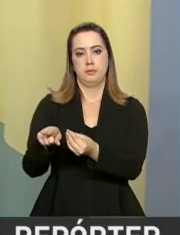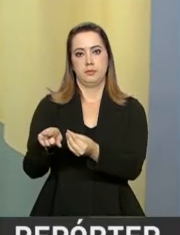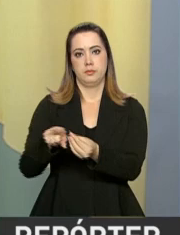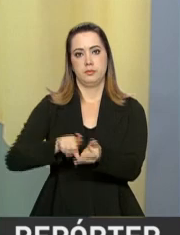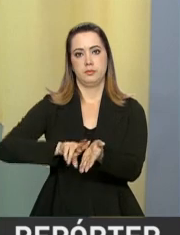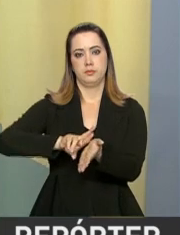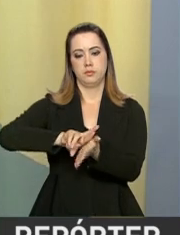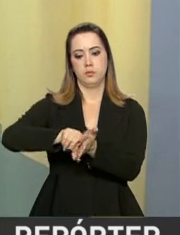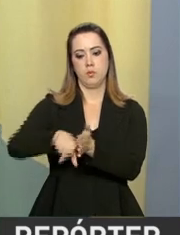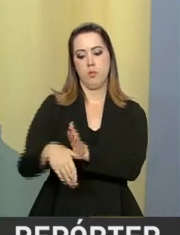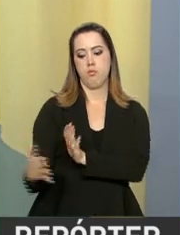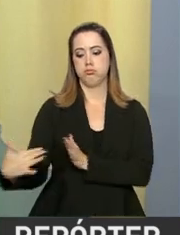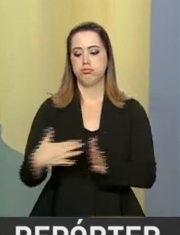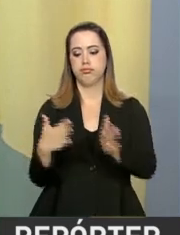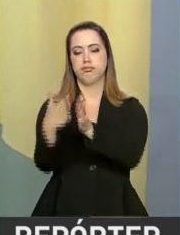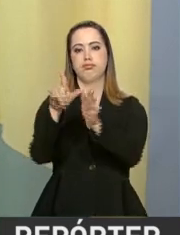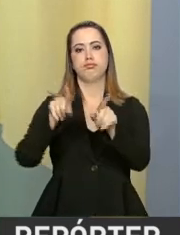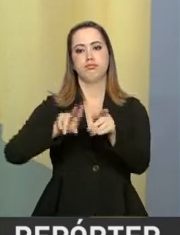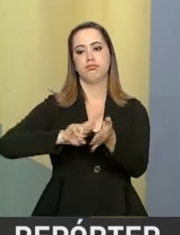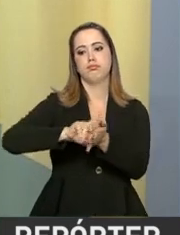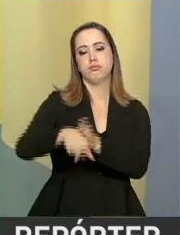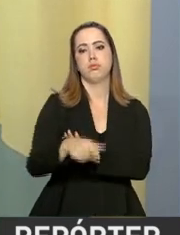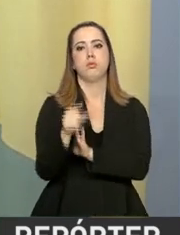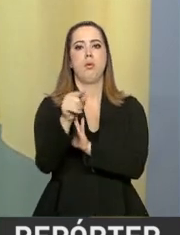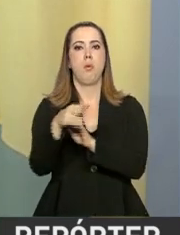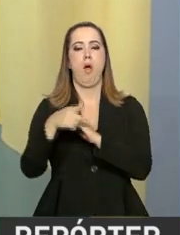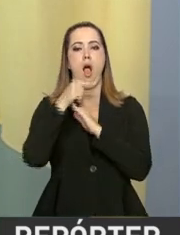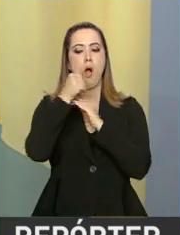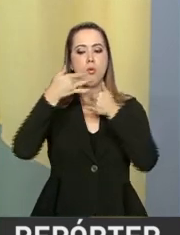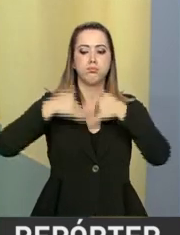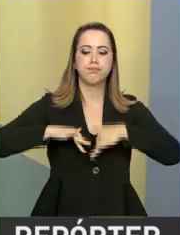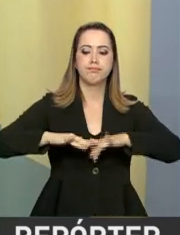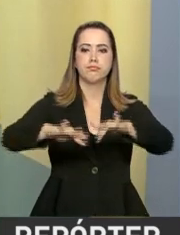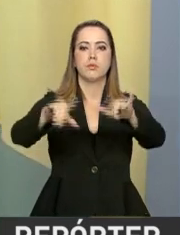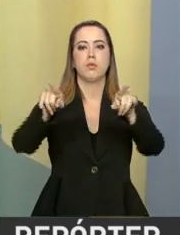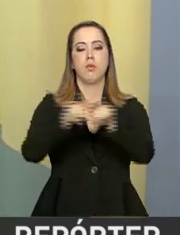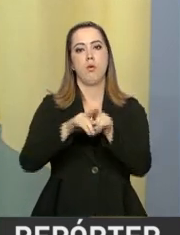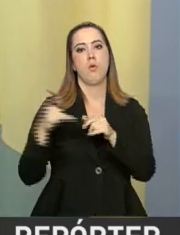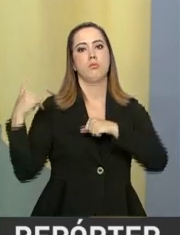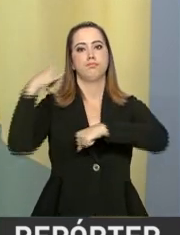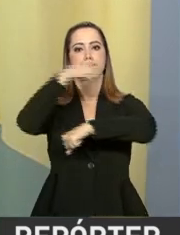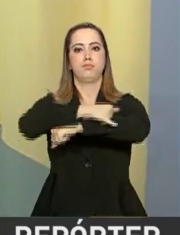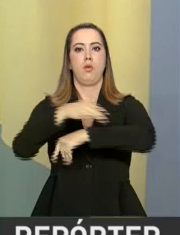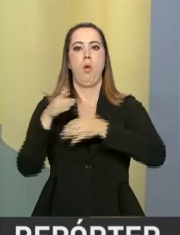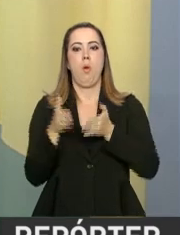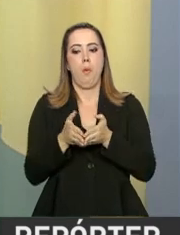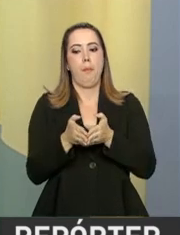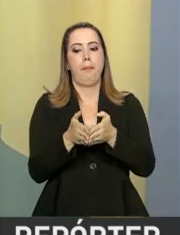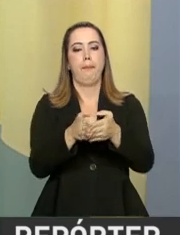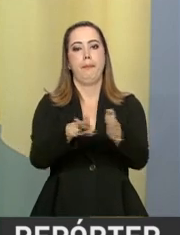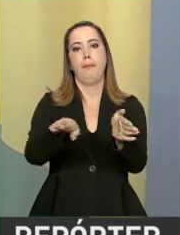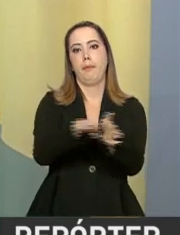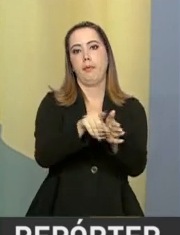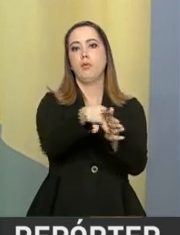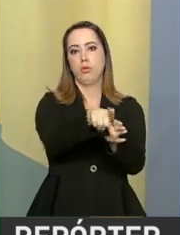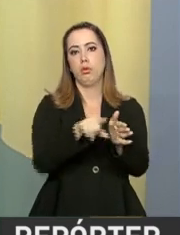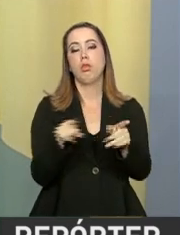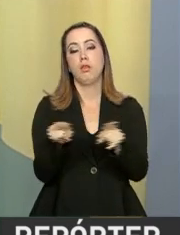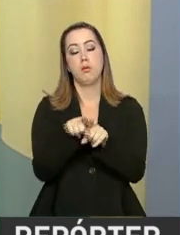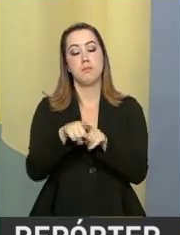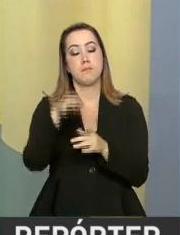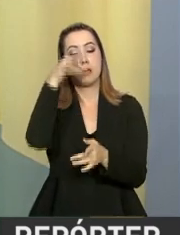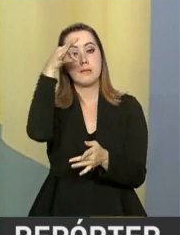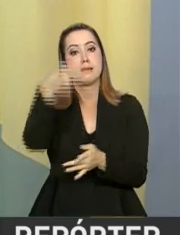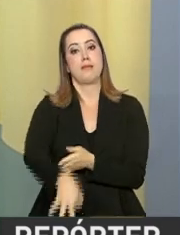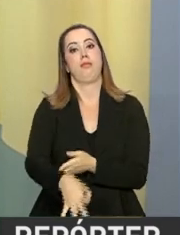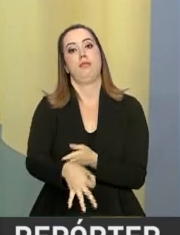muitas rodovias, ferrovias, hidrovias, portos, aeroportos, na convicção mais absoluta, não temos medo de